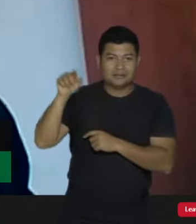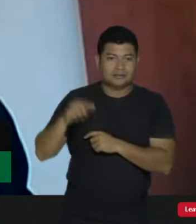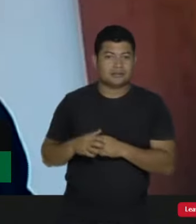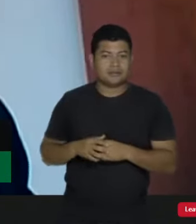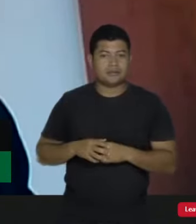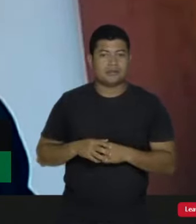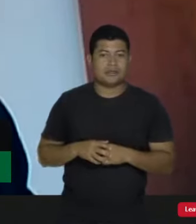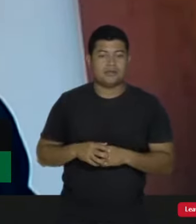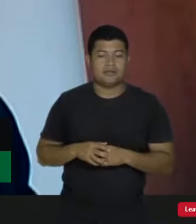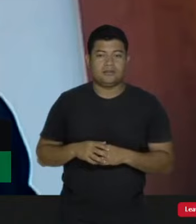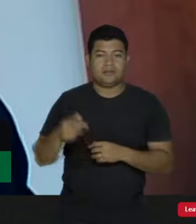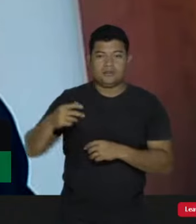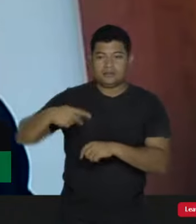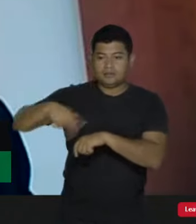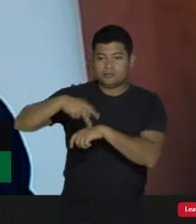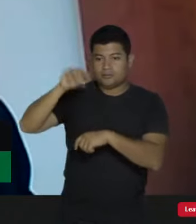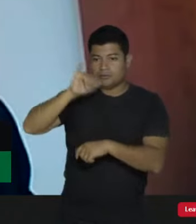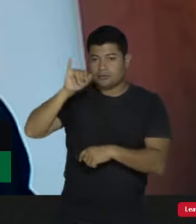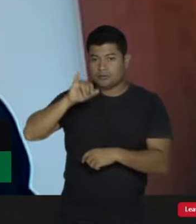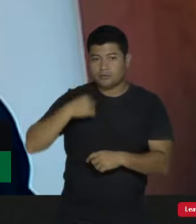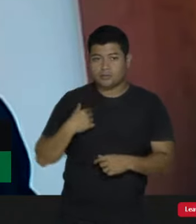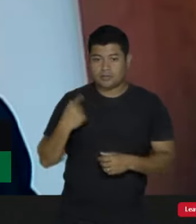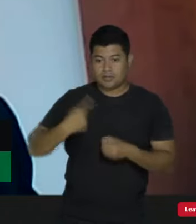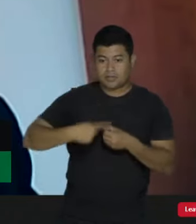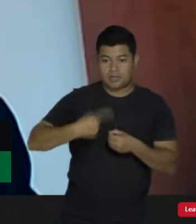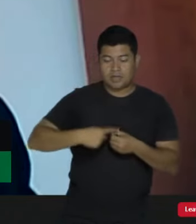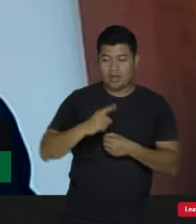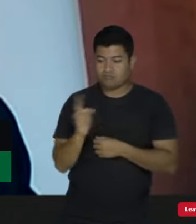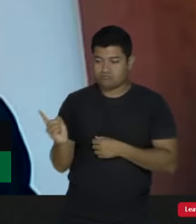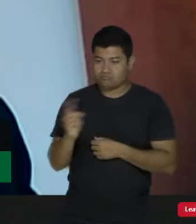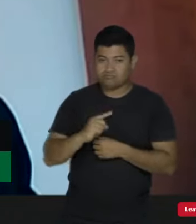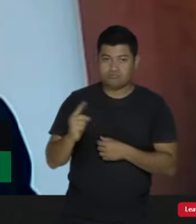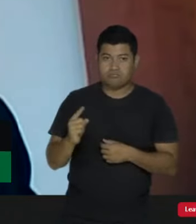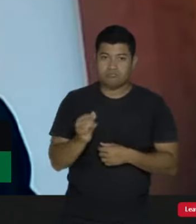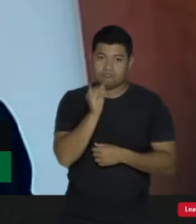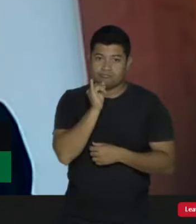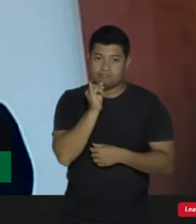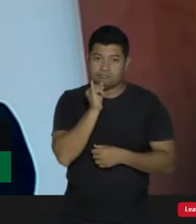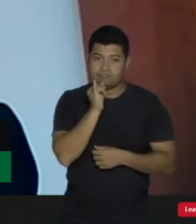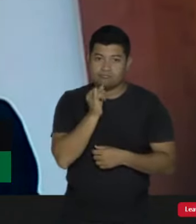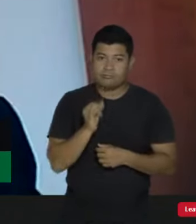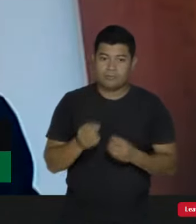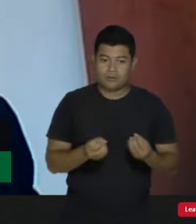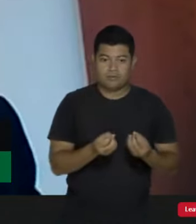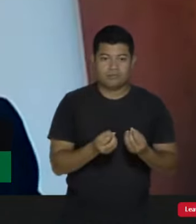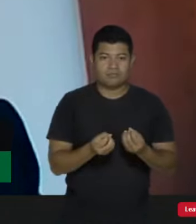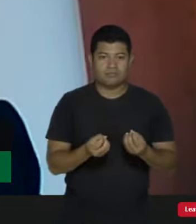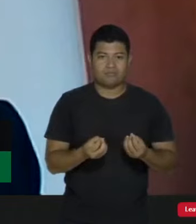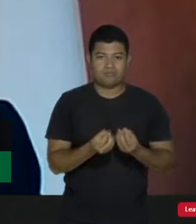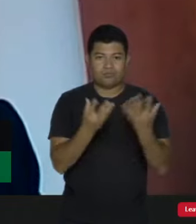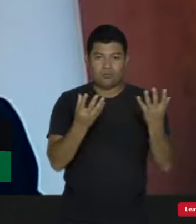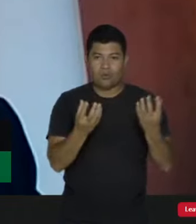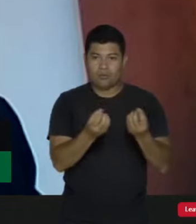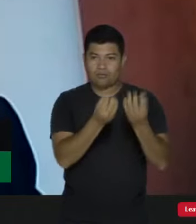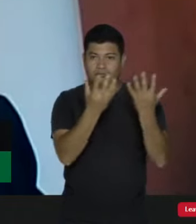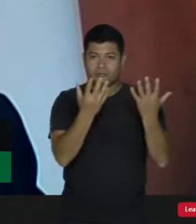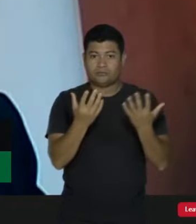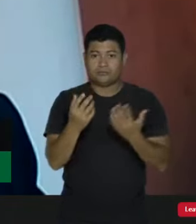cidades co-irmãs, por exemplo, né, vou citar Paulinha, Bombinhas com Milão, por exemplo,